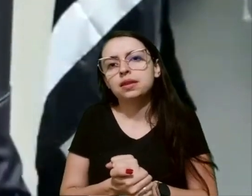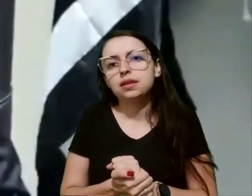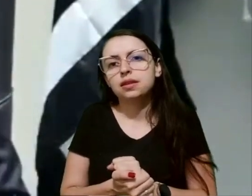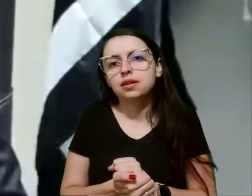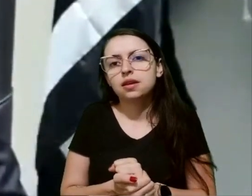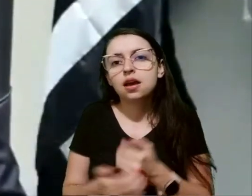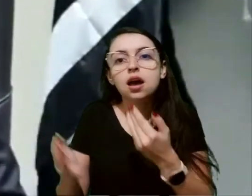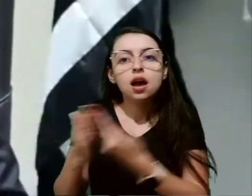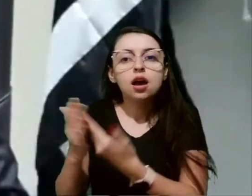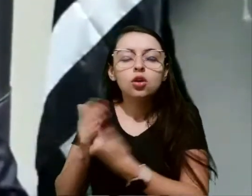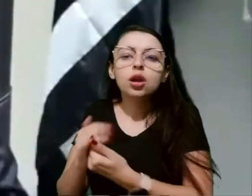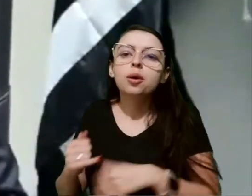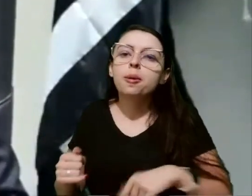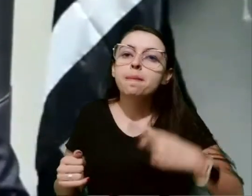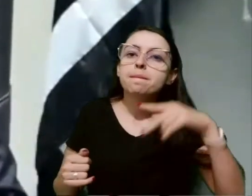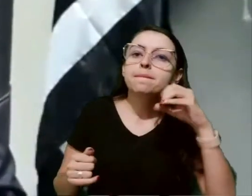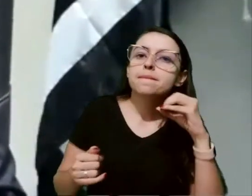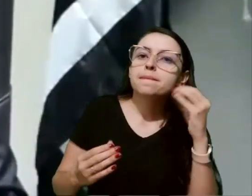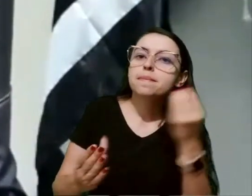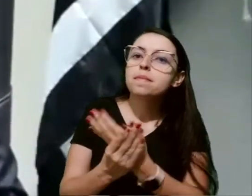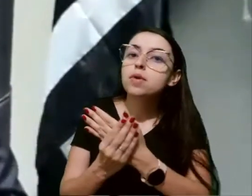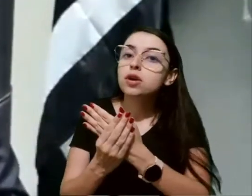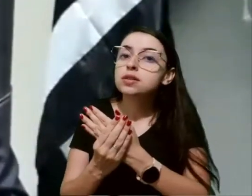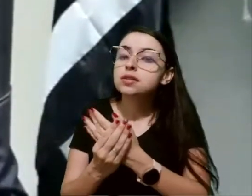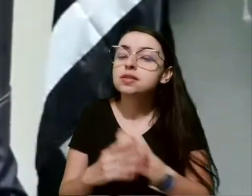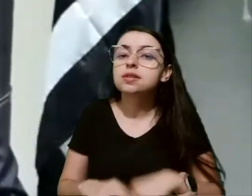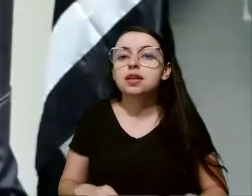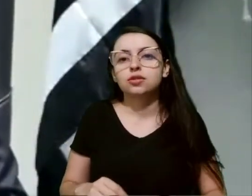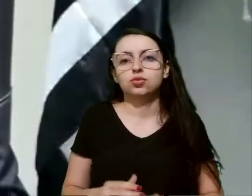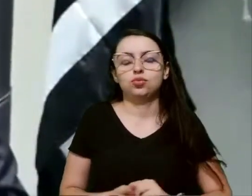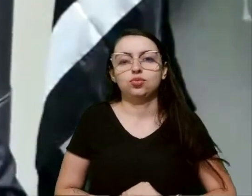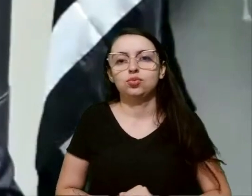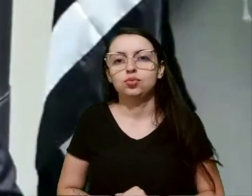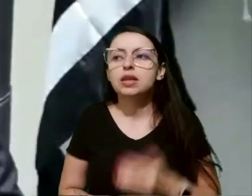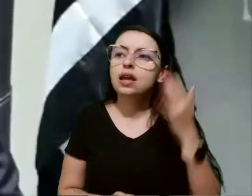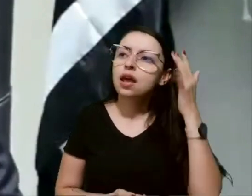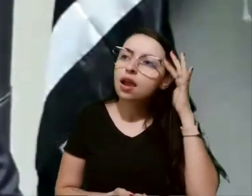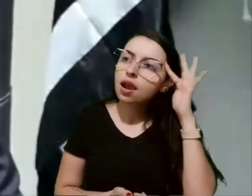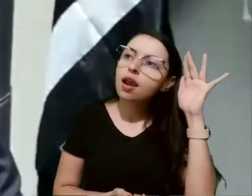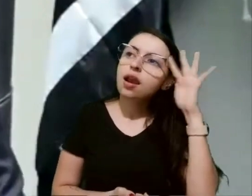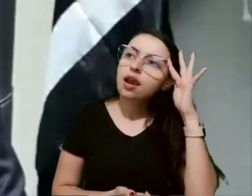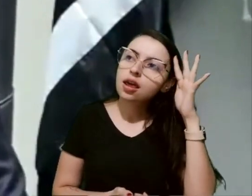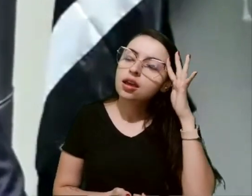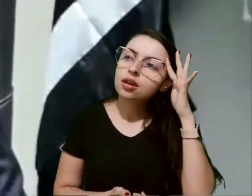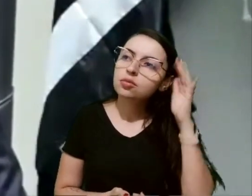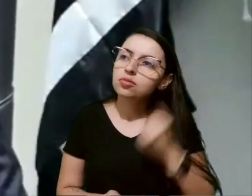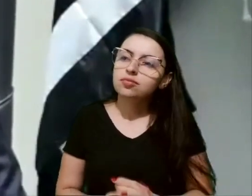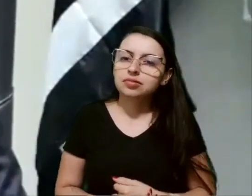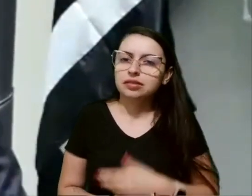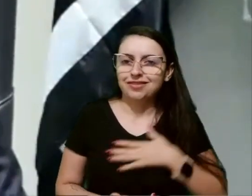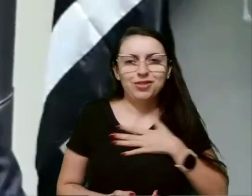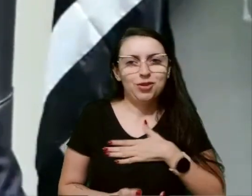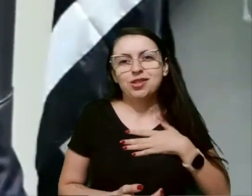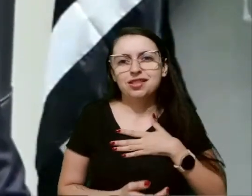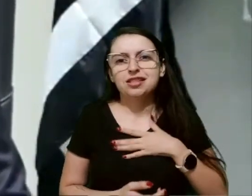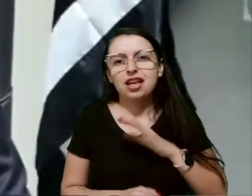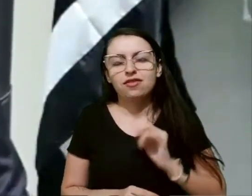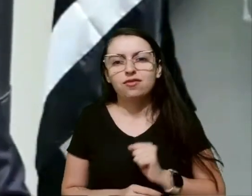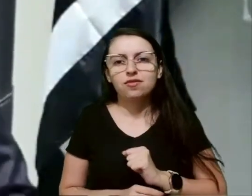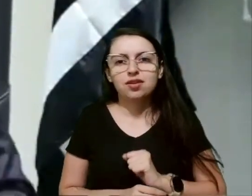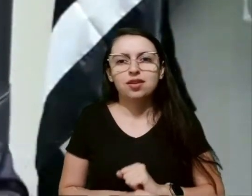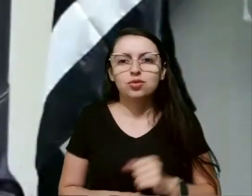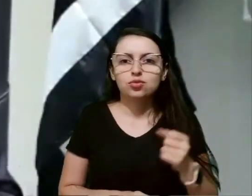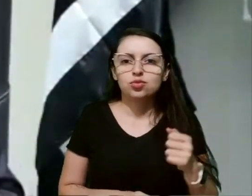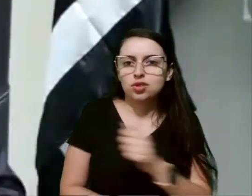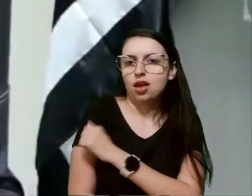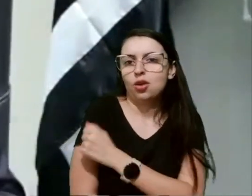Aulas de processo civil também, eu me lembro nitidamente nas aulas de execução, que não eram muito queridas pelos alunos, né, mas eu tinha muito